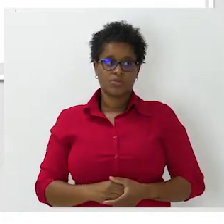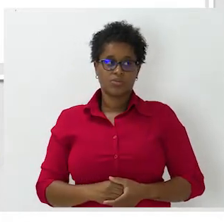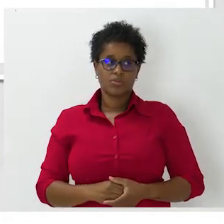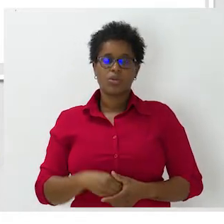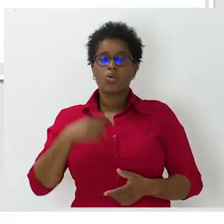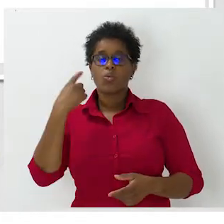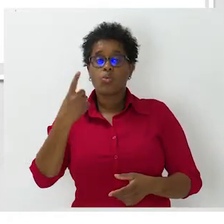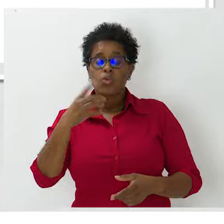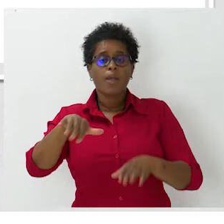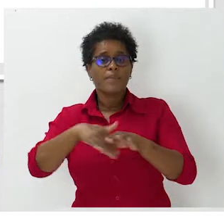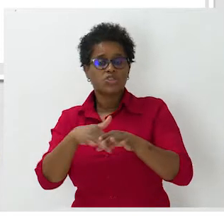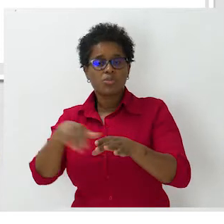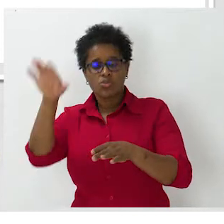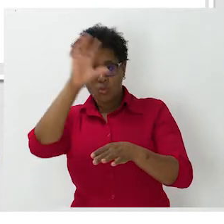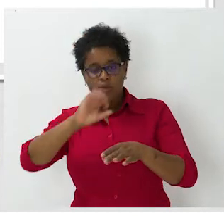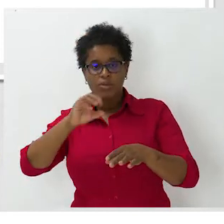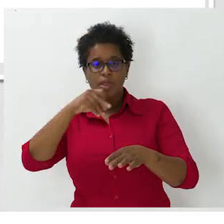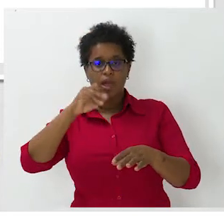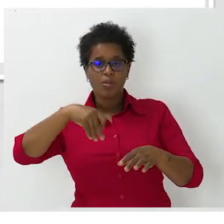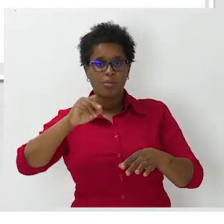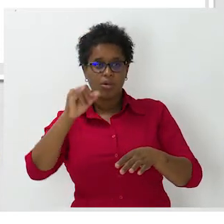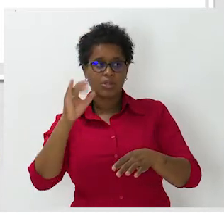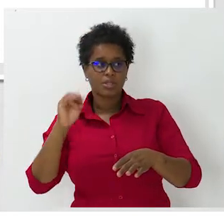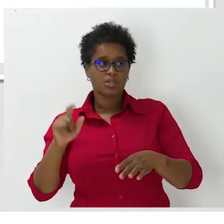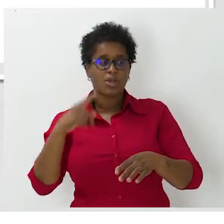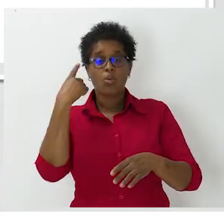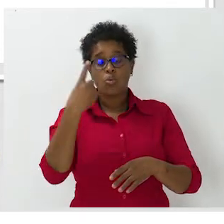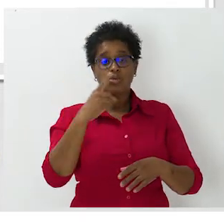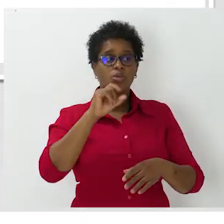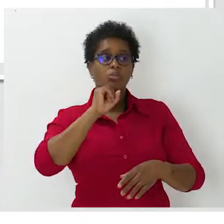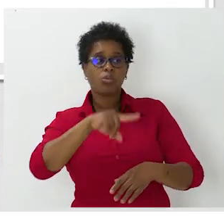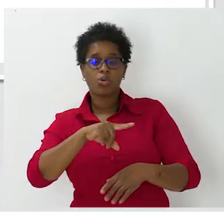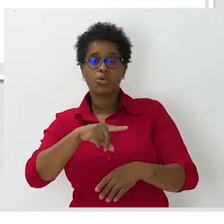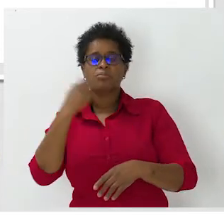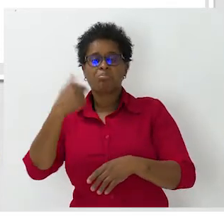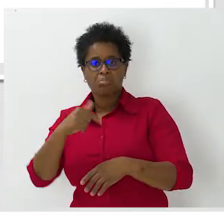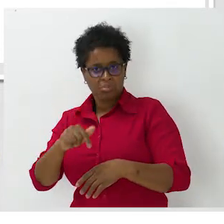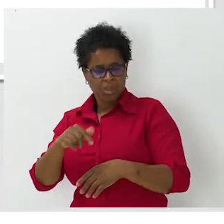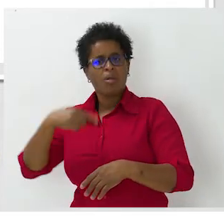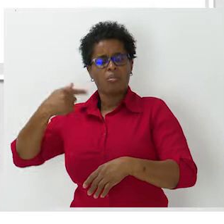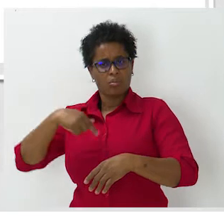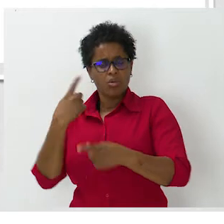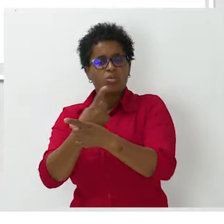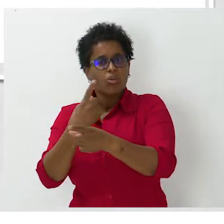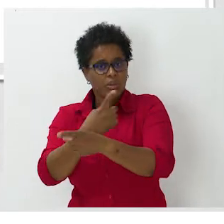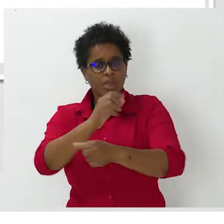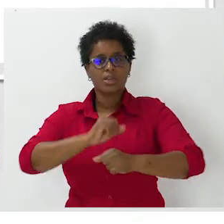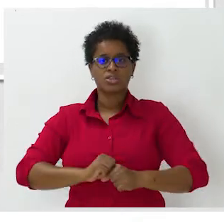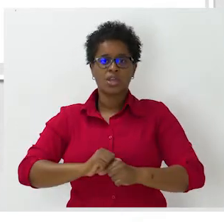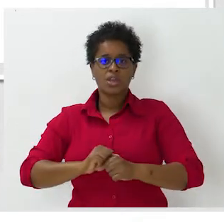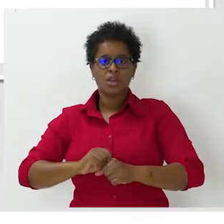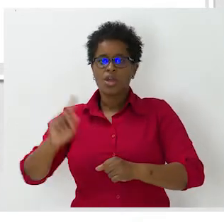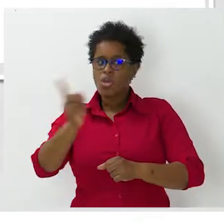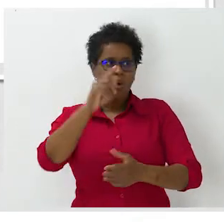que participam no governo da polis, únicos que podiam possuir propriedades,